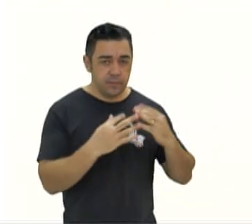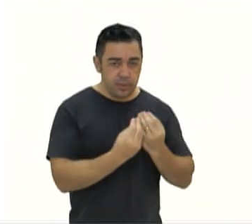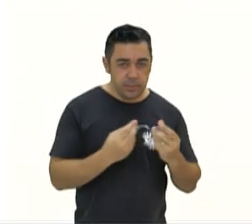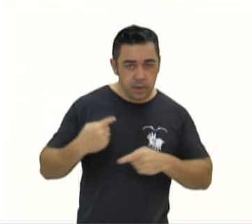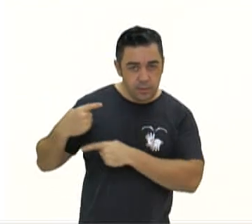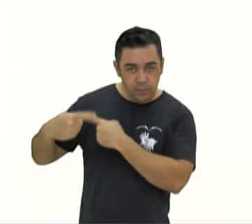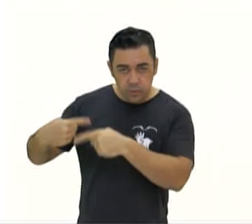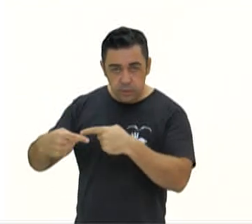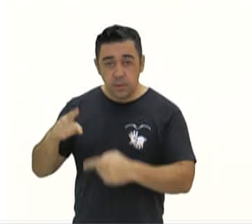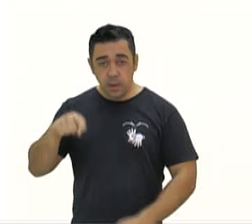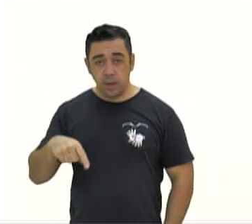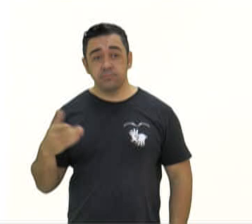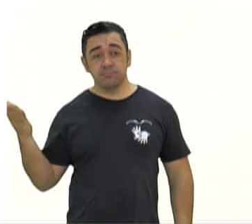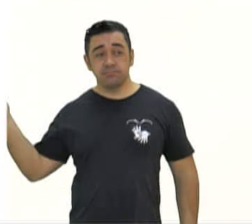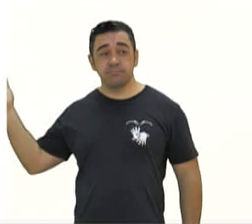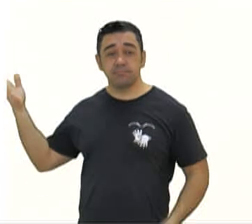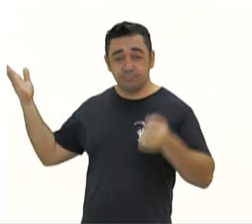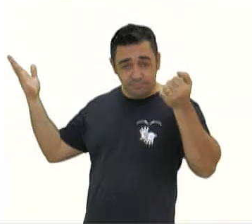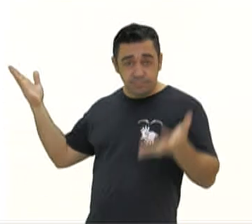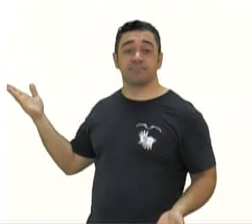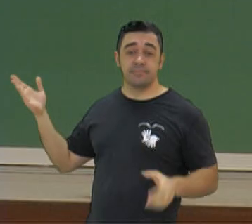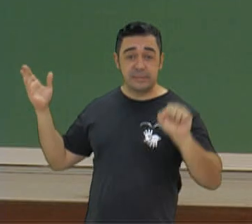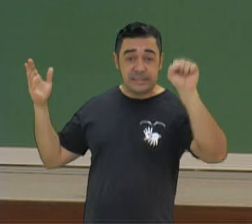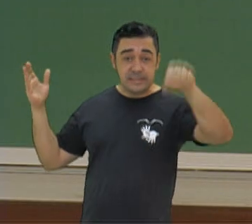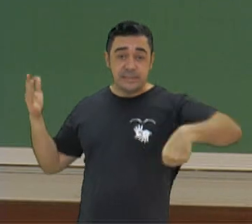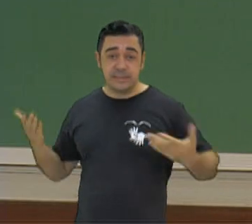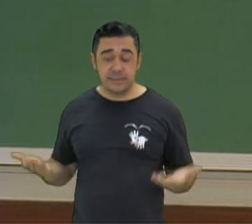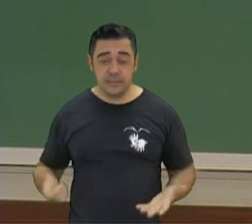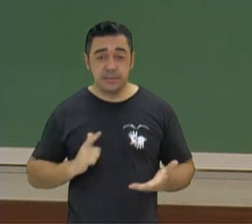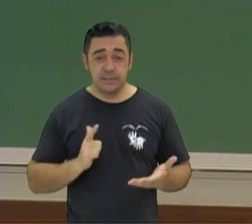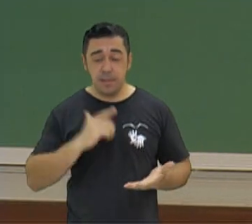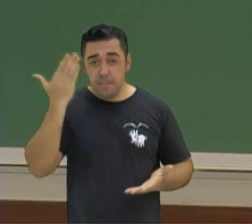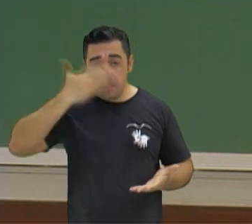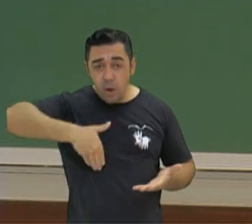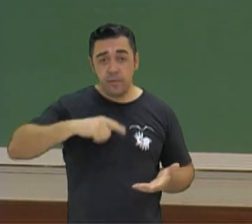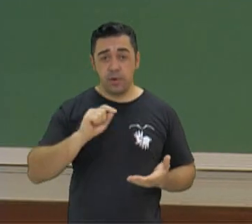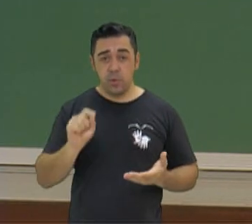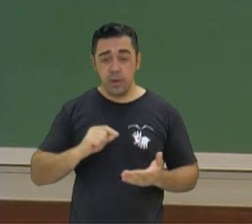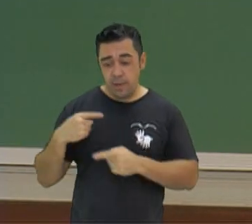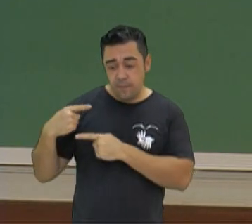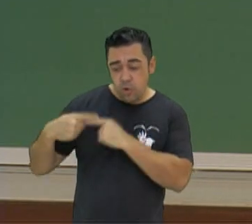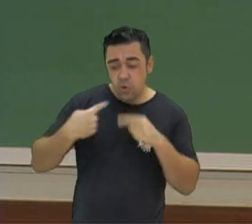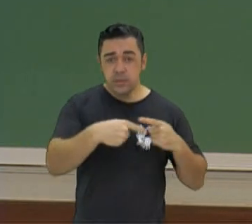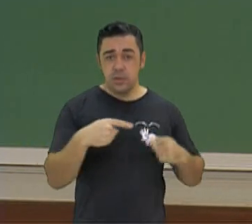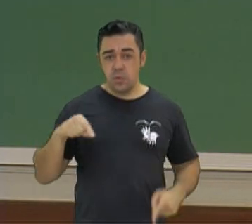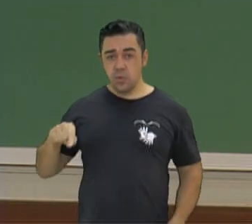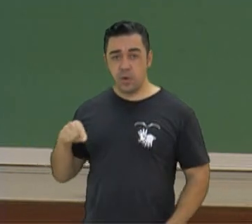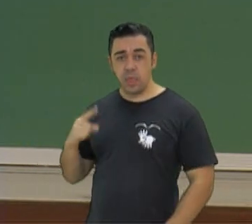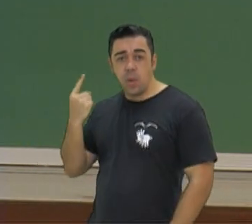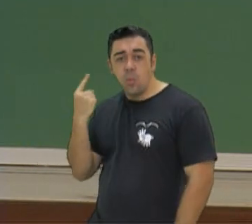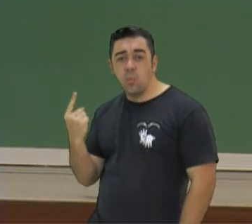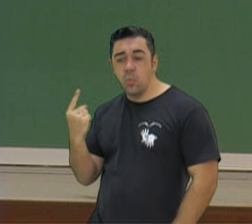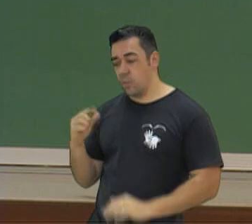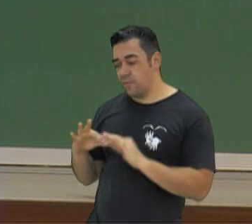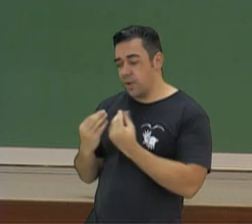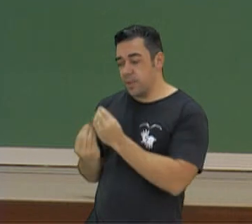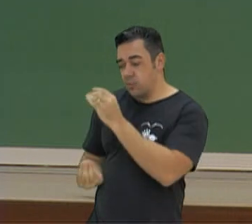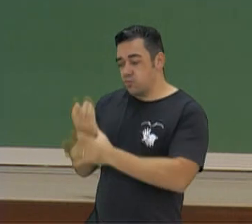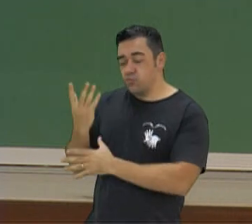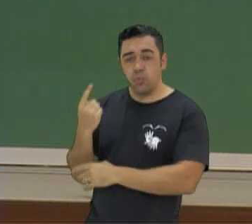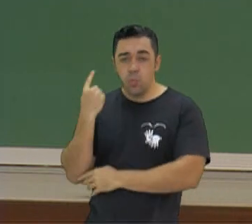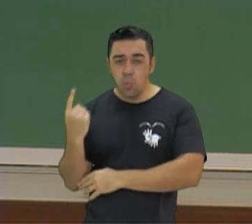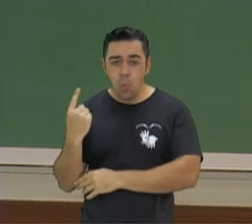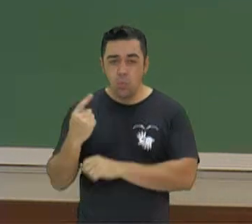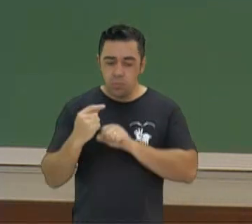entre espécies? A gente acabou de falar sobre isso. Sim, né? Ela está indicando esse possível parentesco e está indicando que surgiu há muito tempo